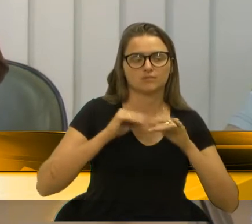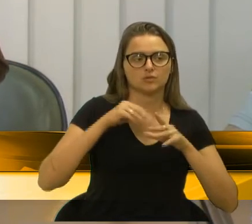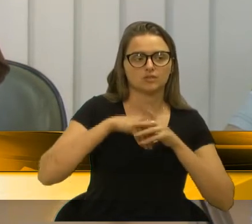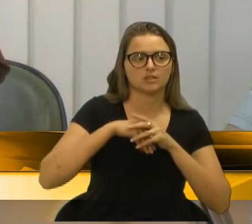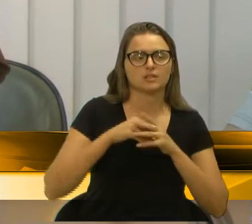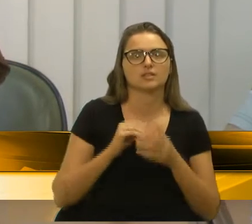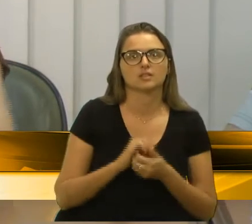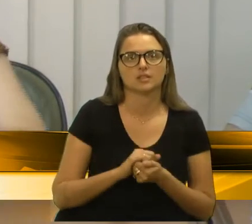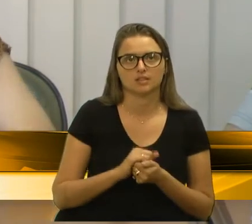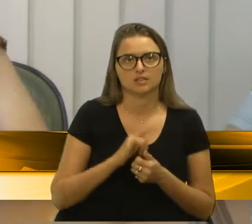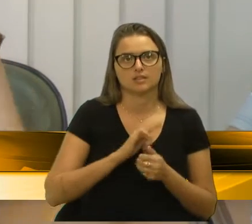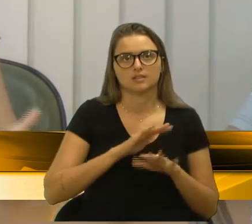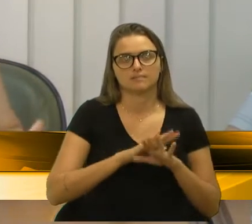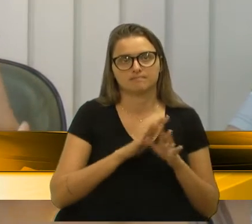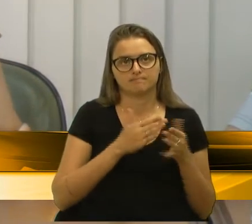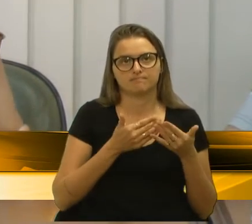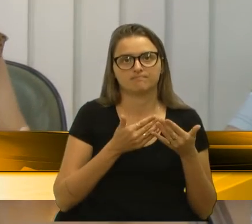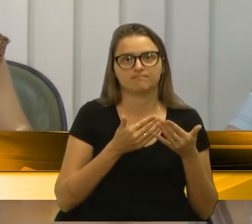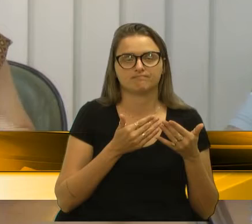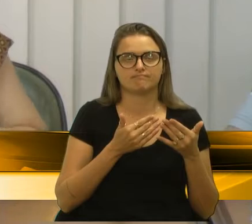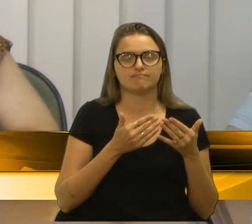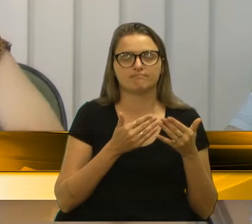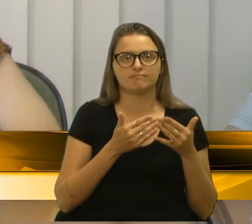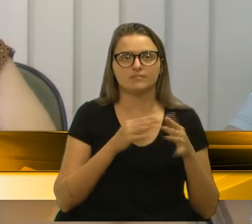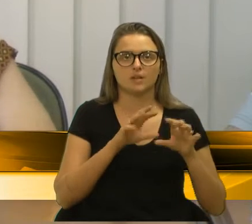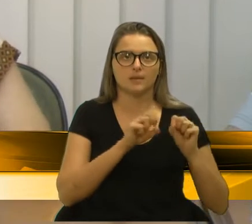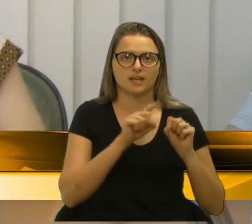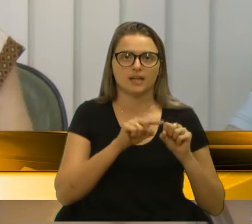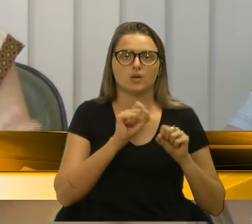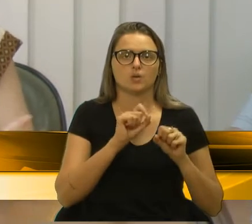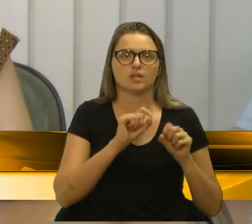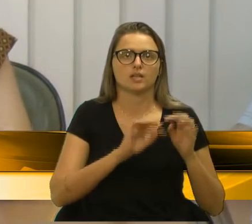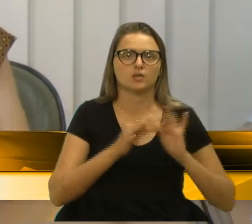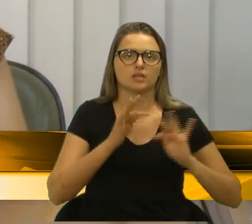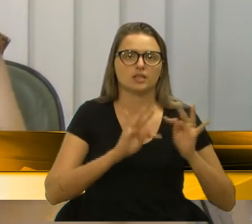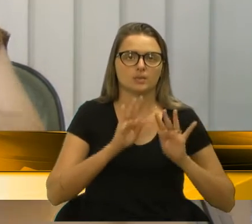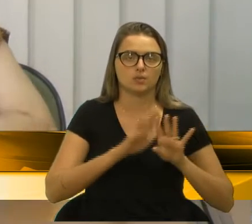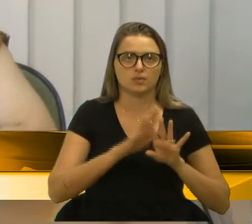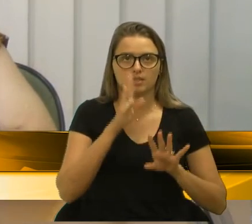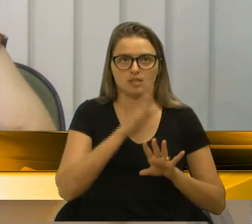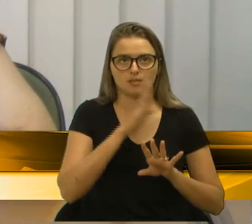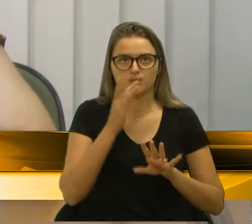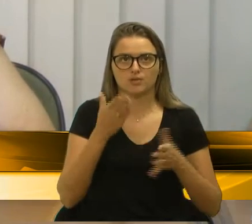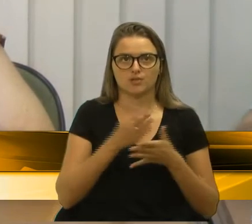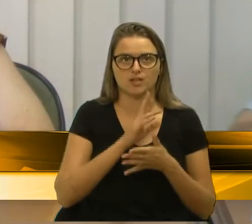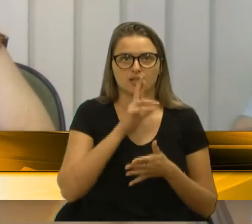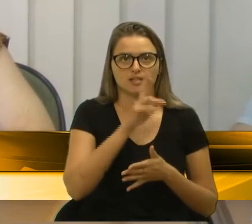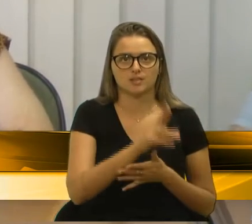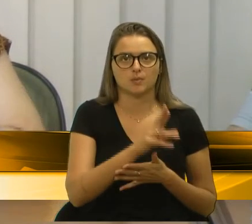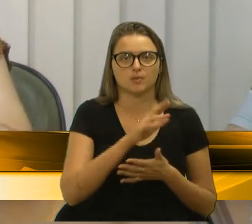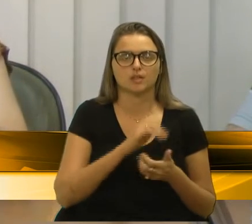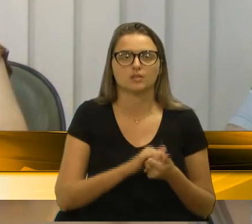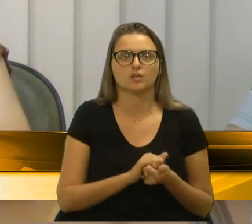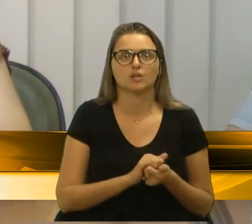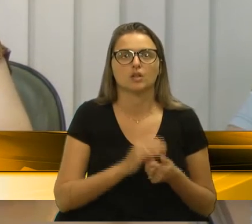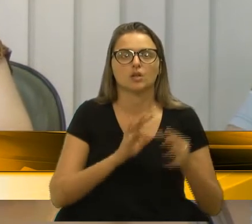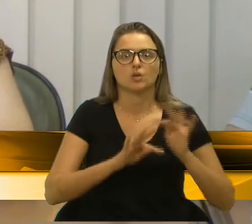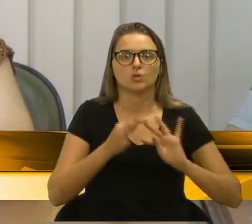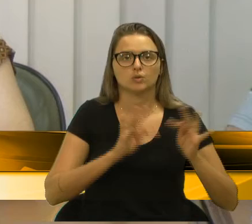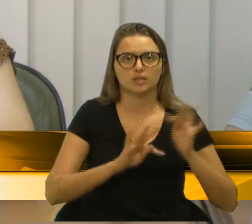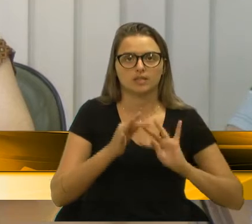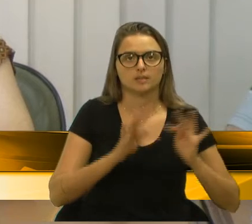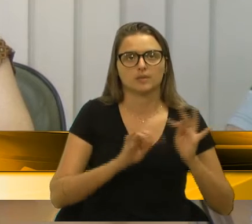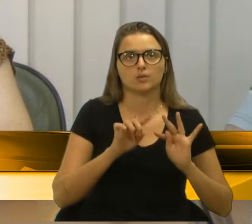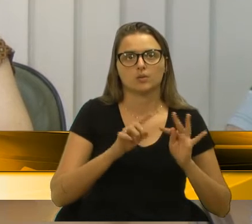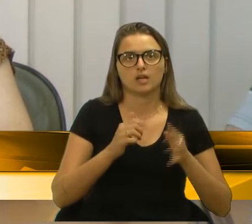mais contaminação. É o que é eficaz para o tratamento do coronavírus. Então, já te respondendo a outra pergunta, o tratamento é de